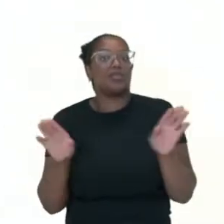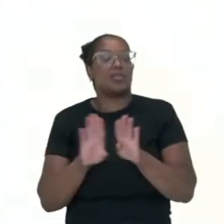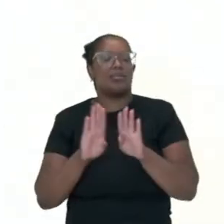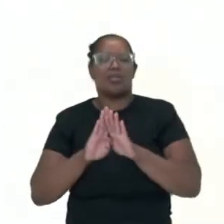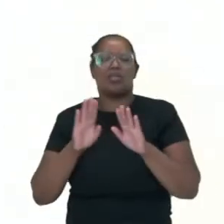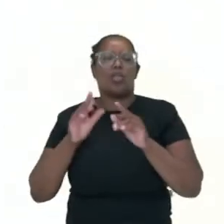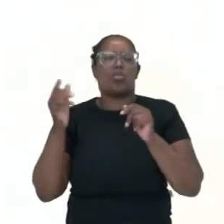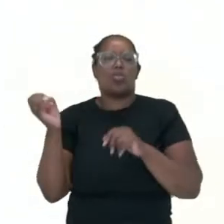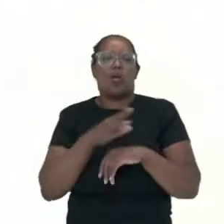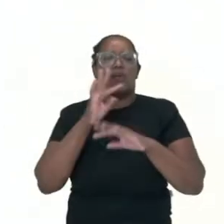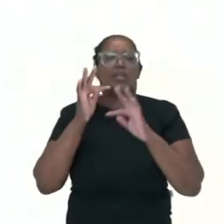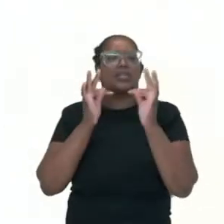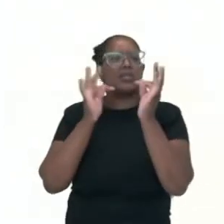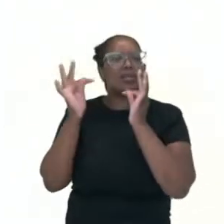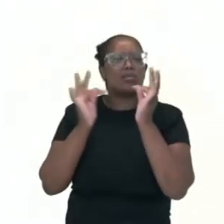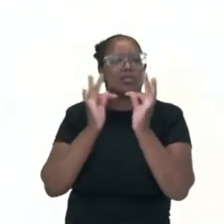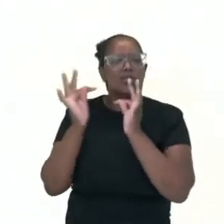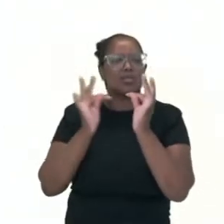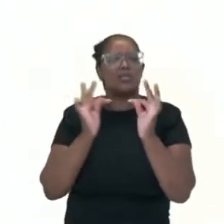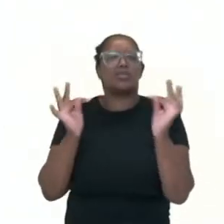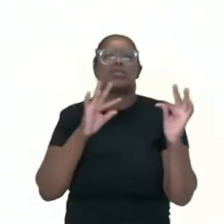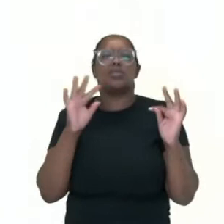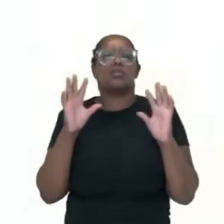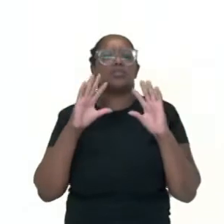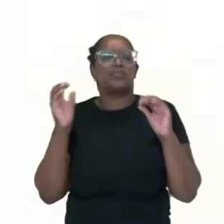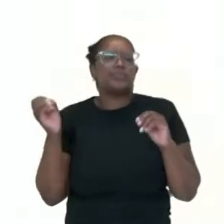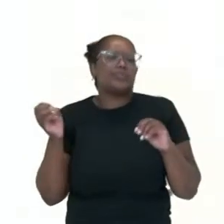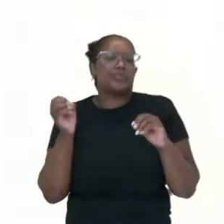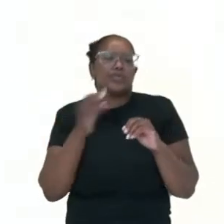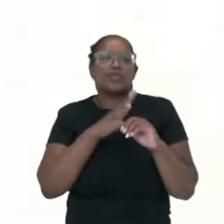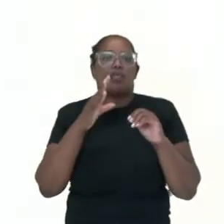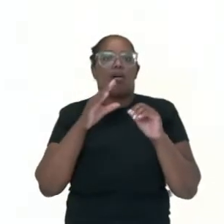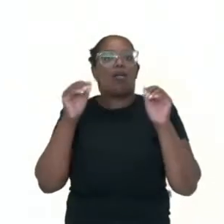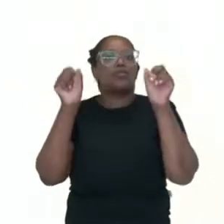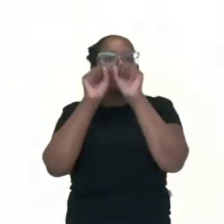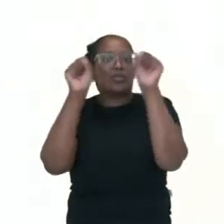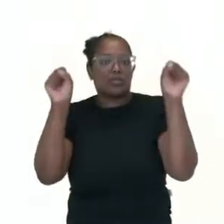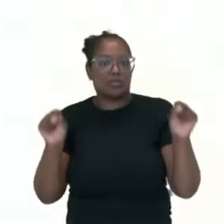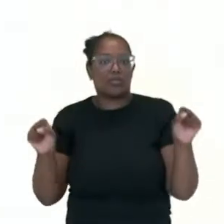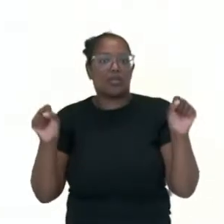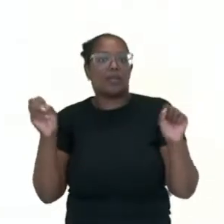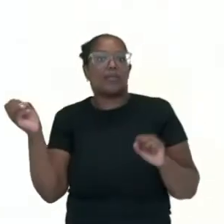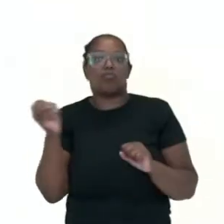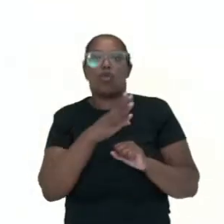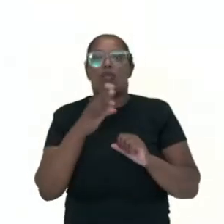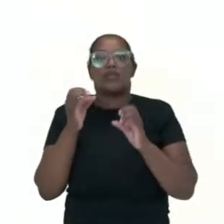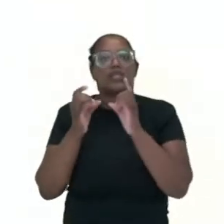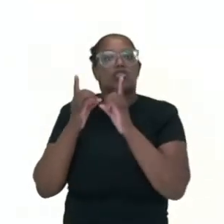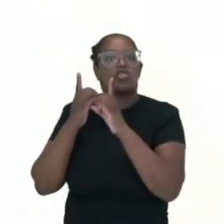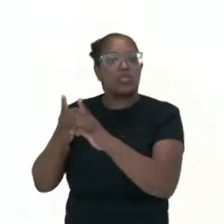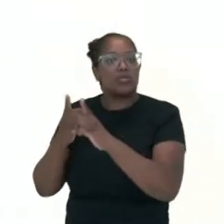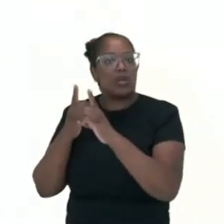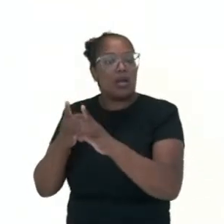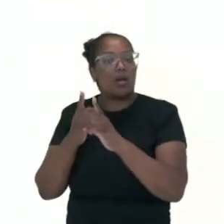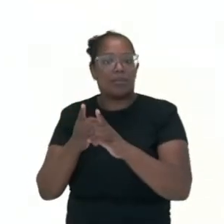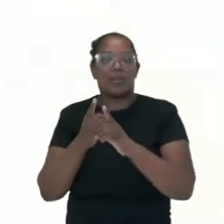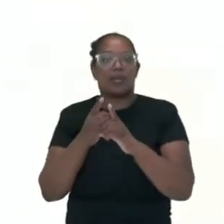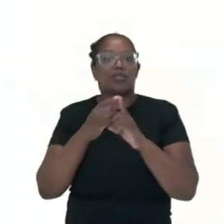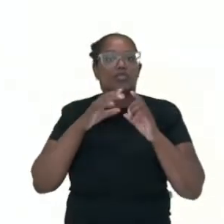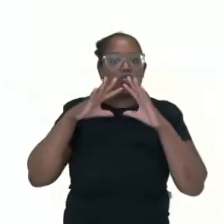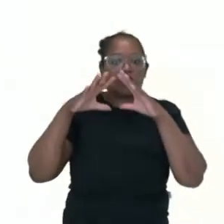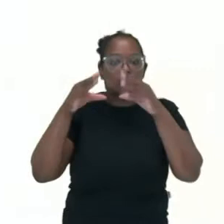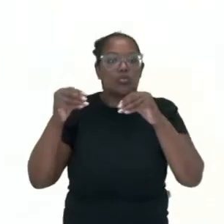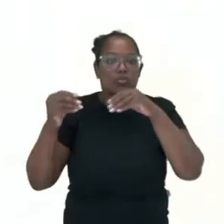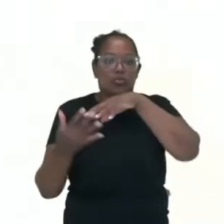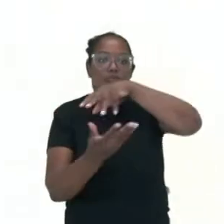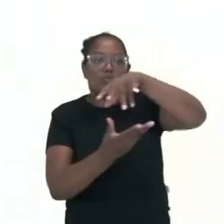novas tecnologias ligadas à infraestrutura da matéria-prima, novas dinâmicas da circulação mundial,